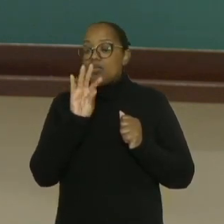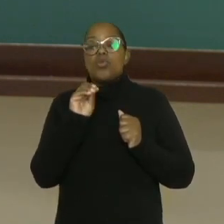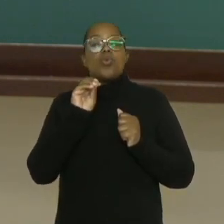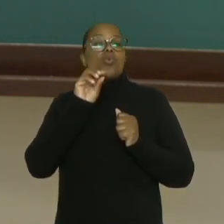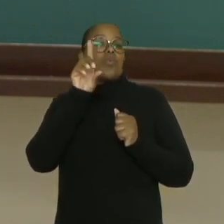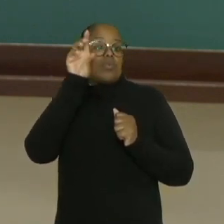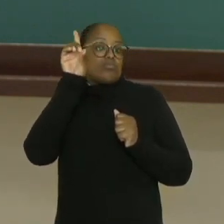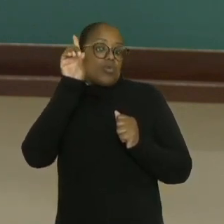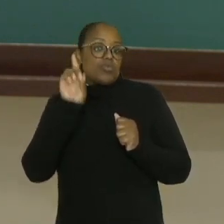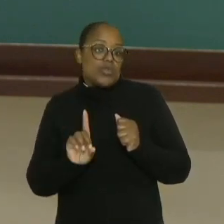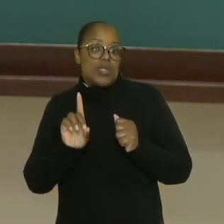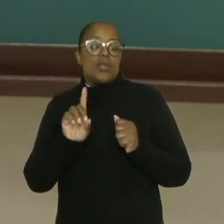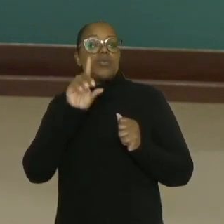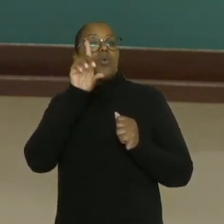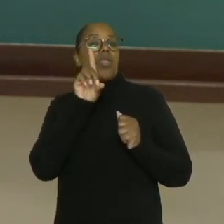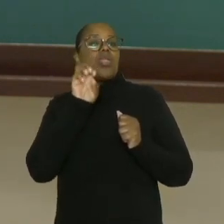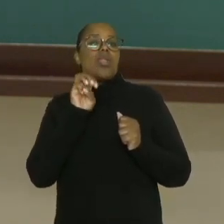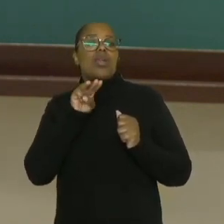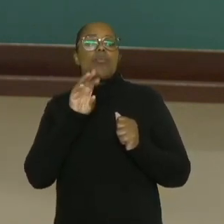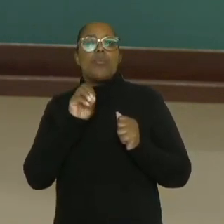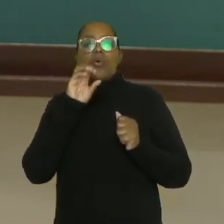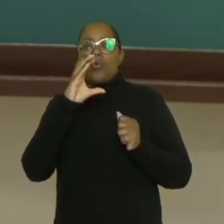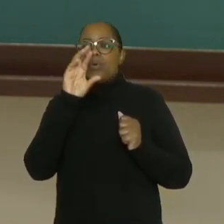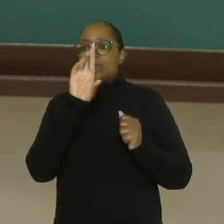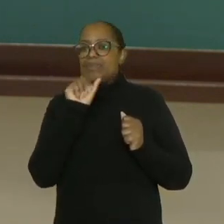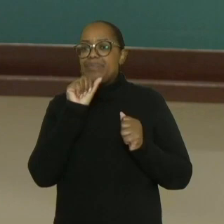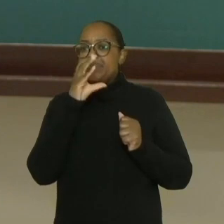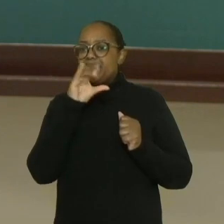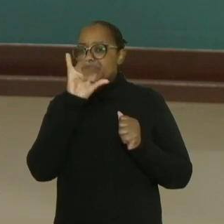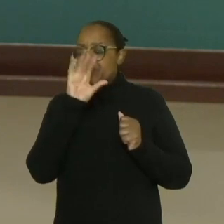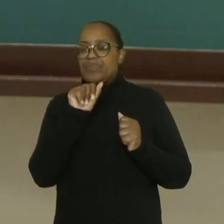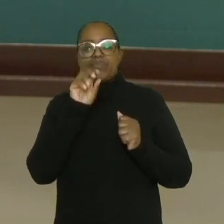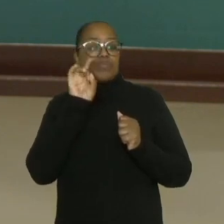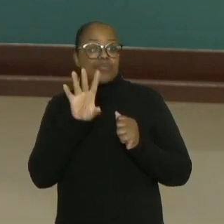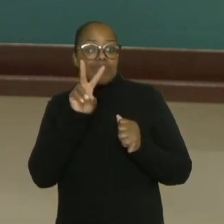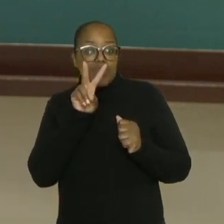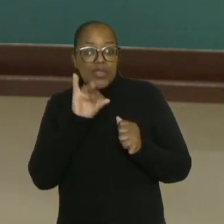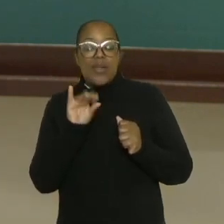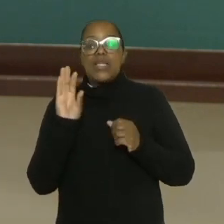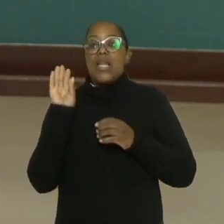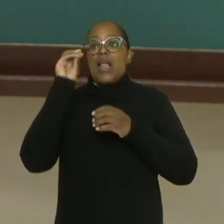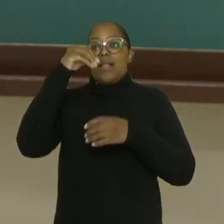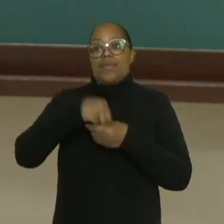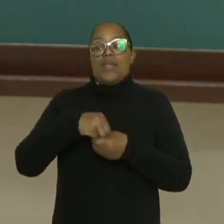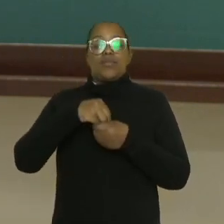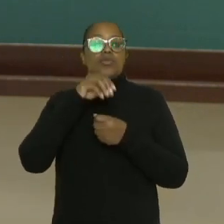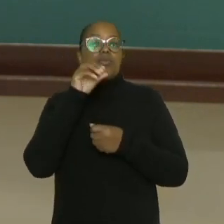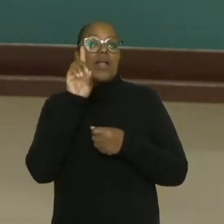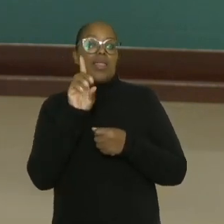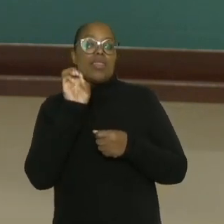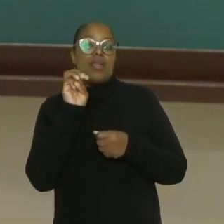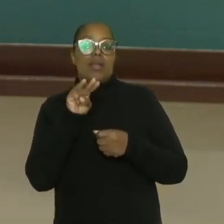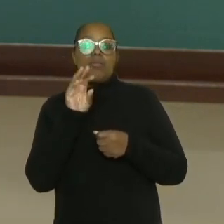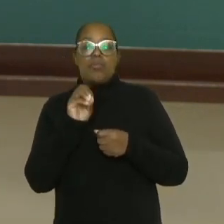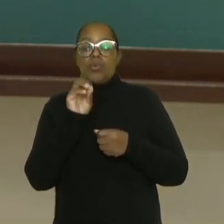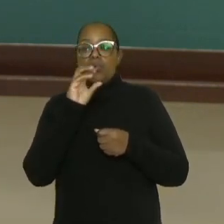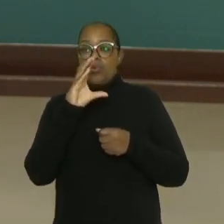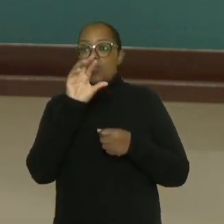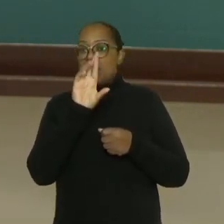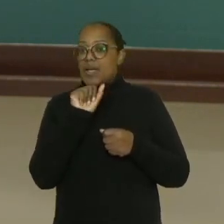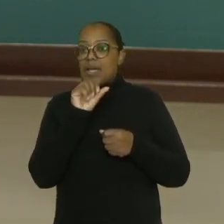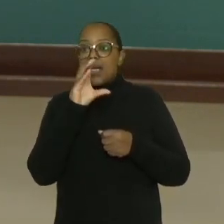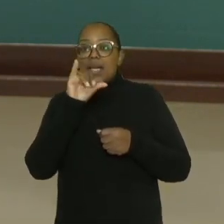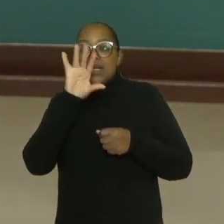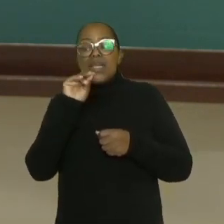democracia também. Então, a ideia de cidadania só vai ser possível dentro de uma democracia. Quanto mais direitos